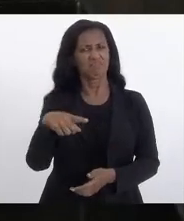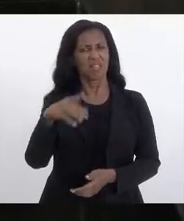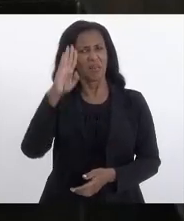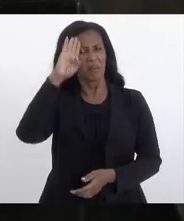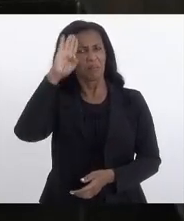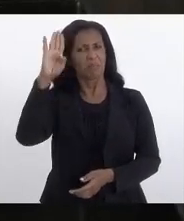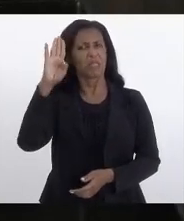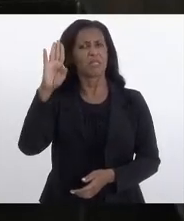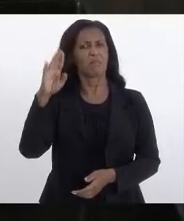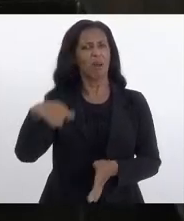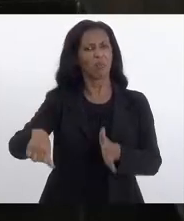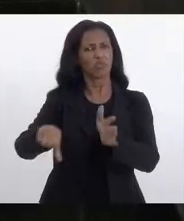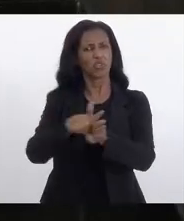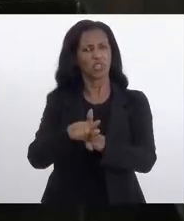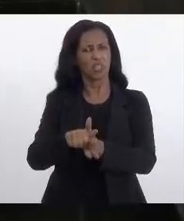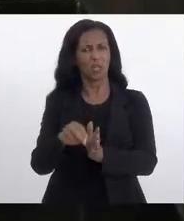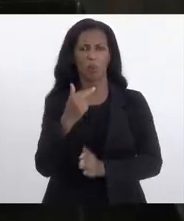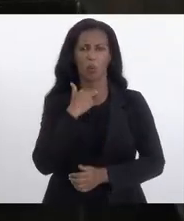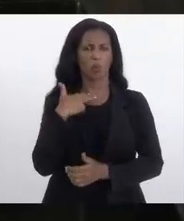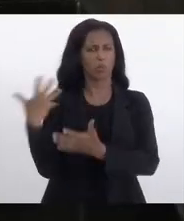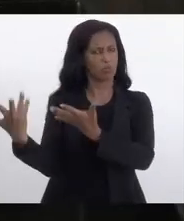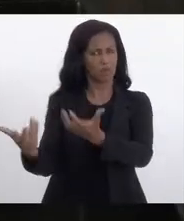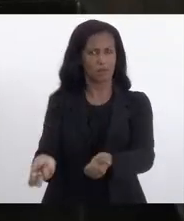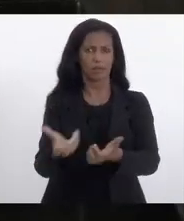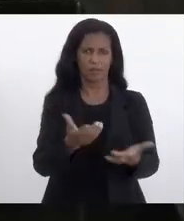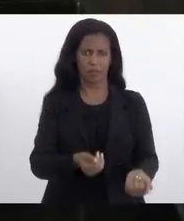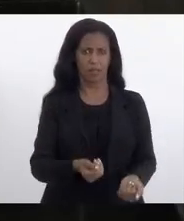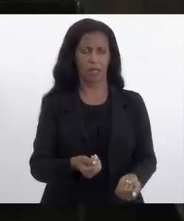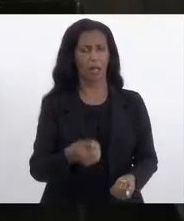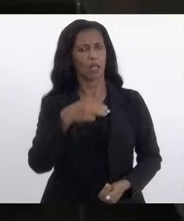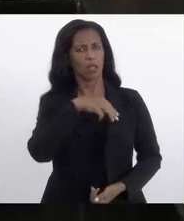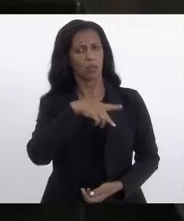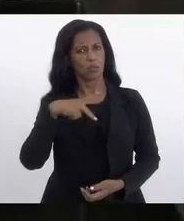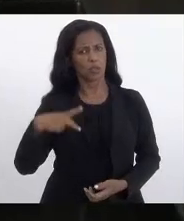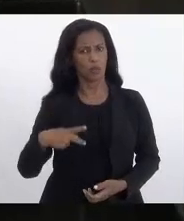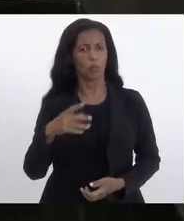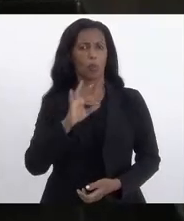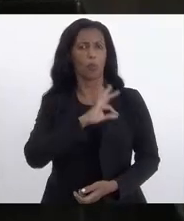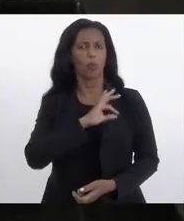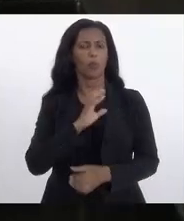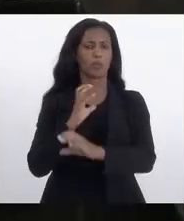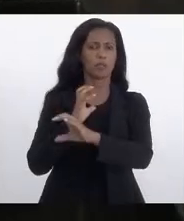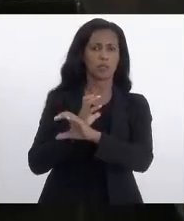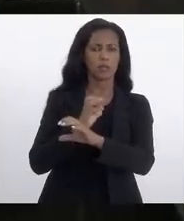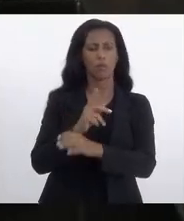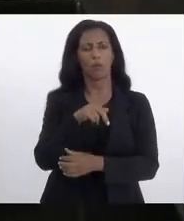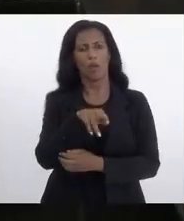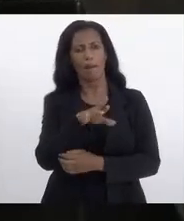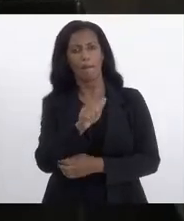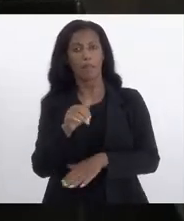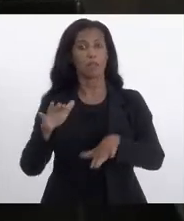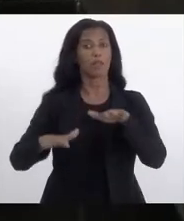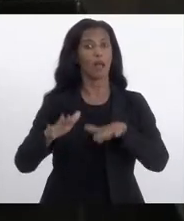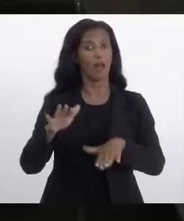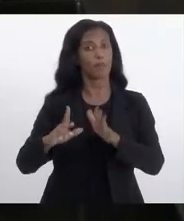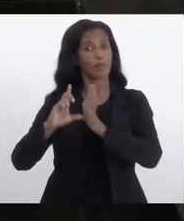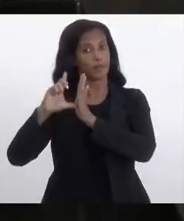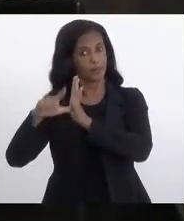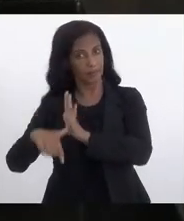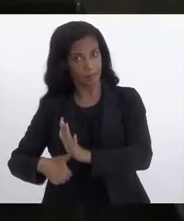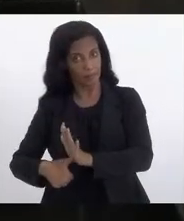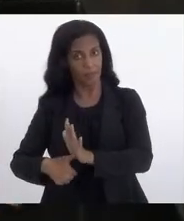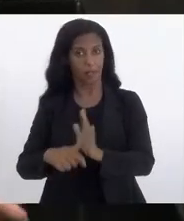aprioristicamente suspeitas. Isso é inaceitável. Portanto, que o Ministério Público, que a Polícia Civil, que a perícia técnica, apesar de tardiamente